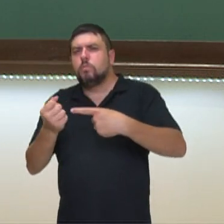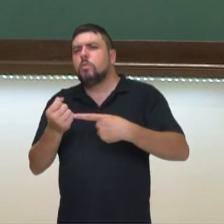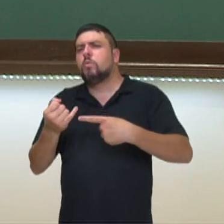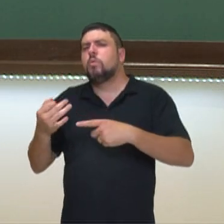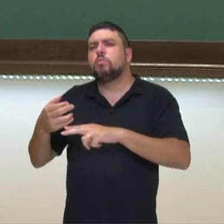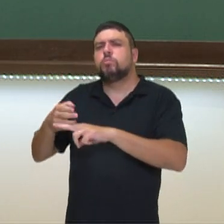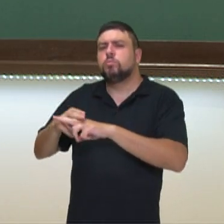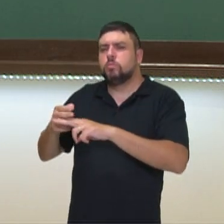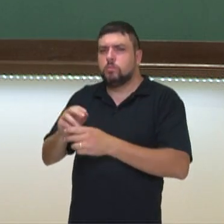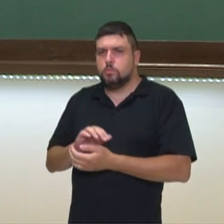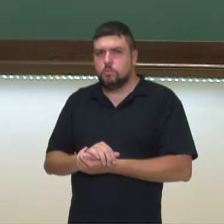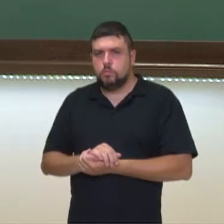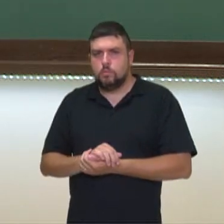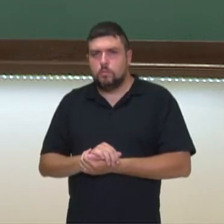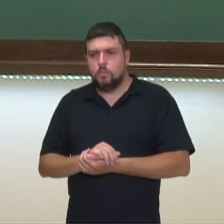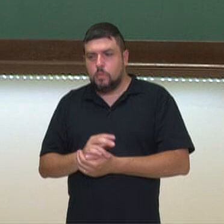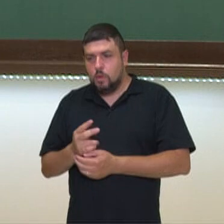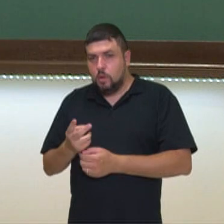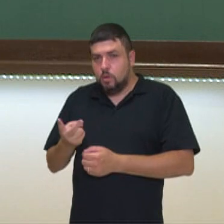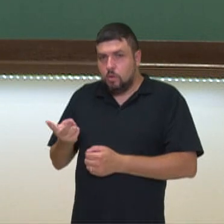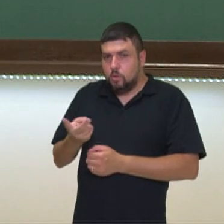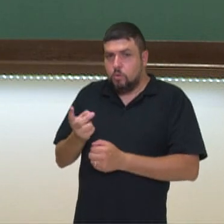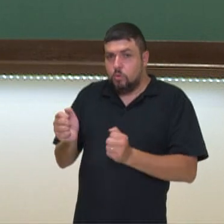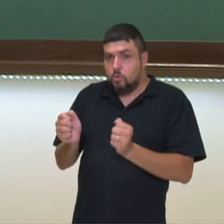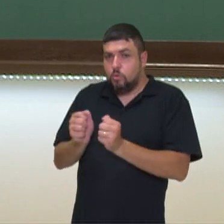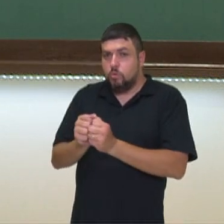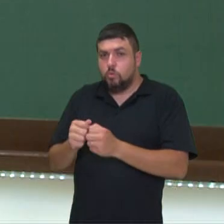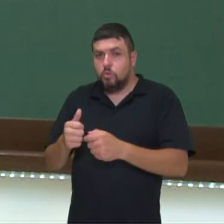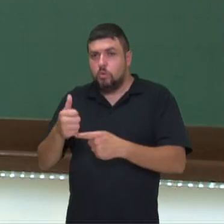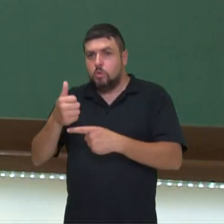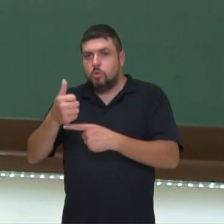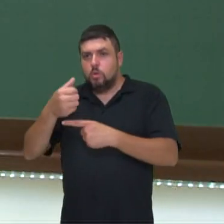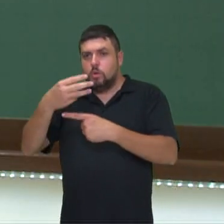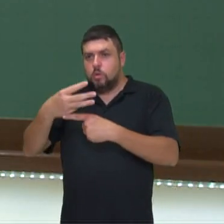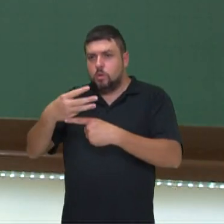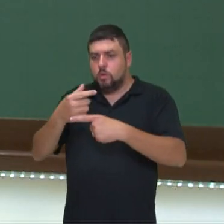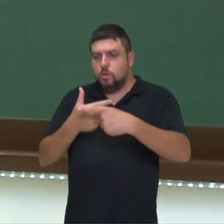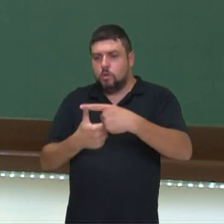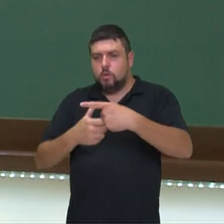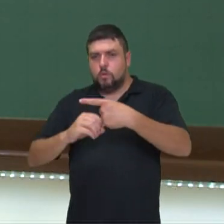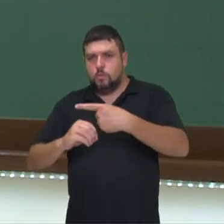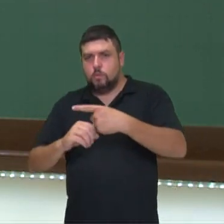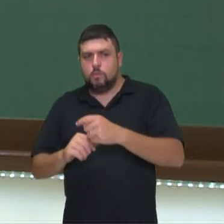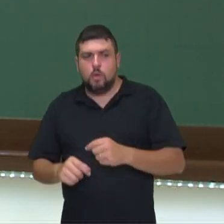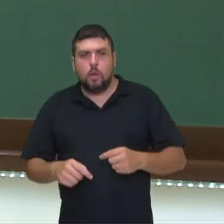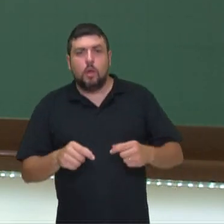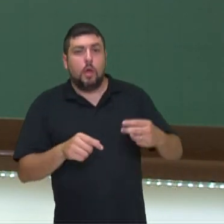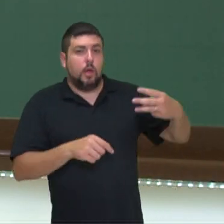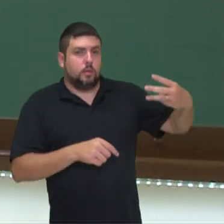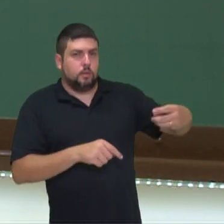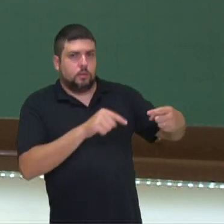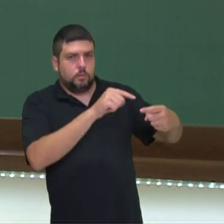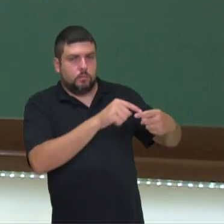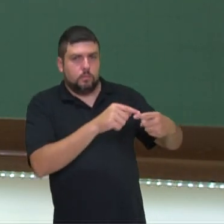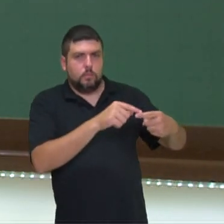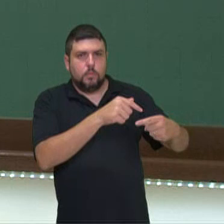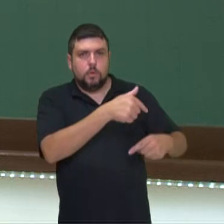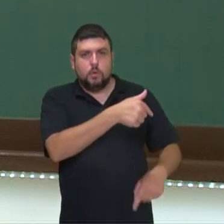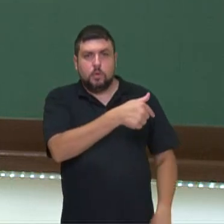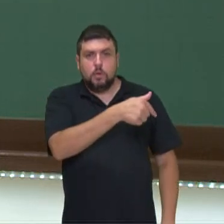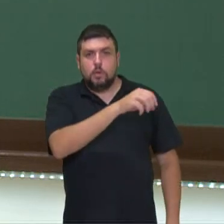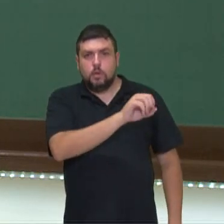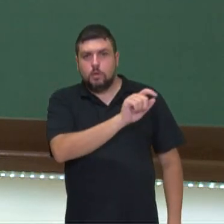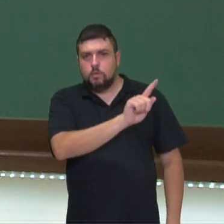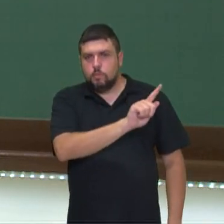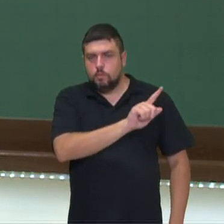as duas juntas comeram 13 20avos e eu sei que a terceira menina recebeu 70 gramas. Ou seja, o que sobrou do chocolate